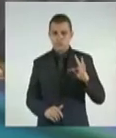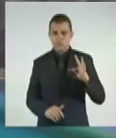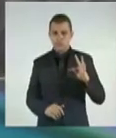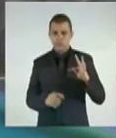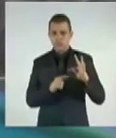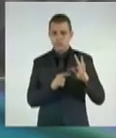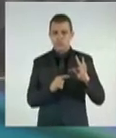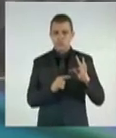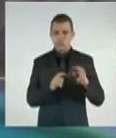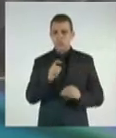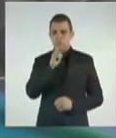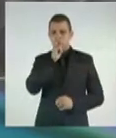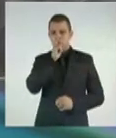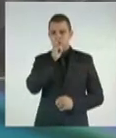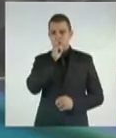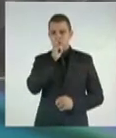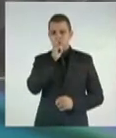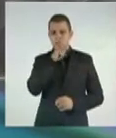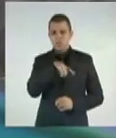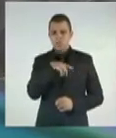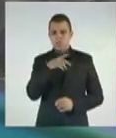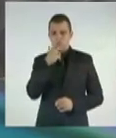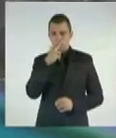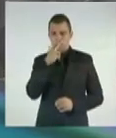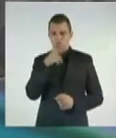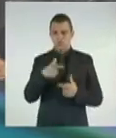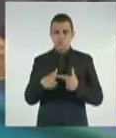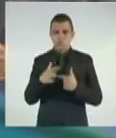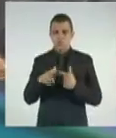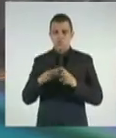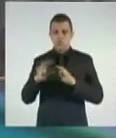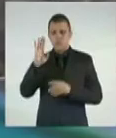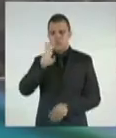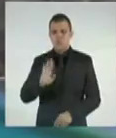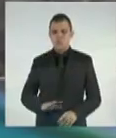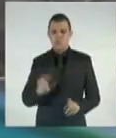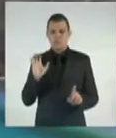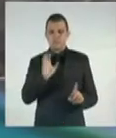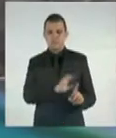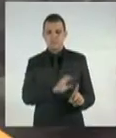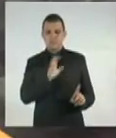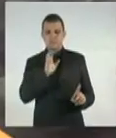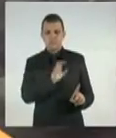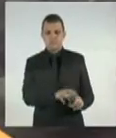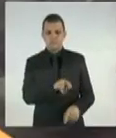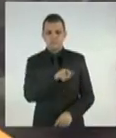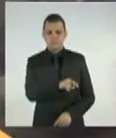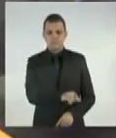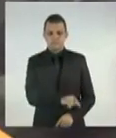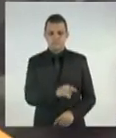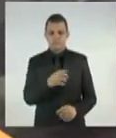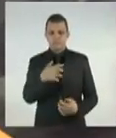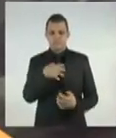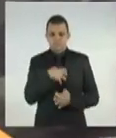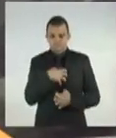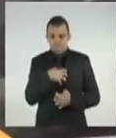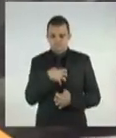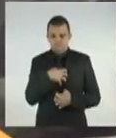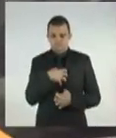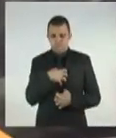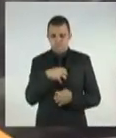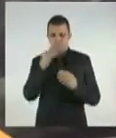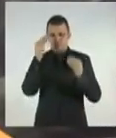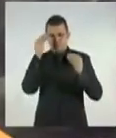tenha abalado os companheiros do PT, de forma que estão um pouco, como eu